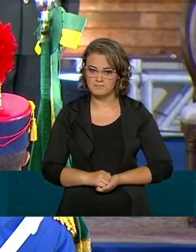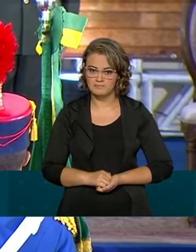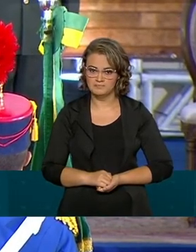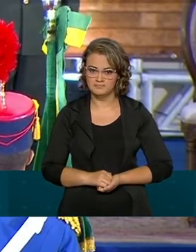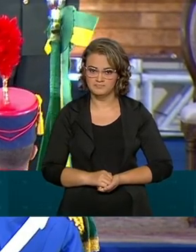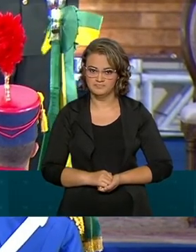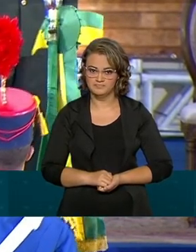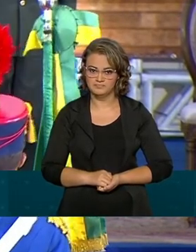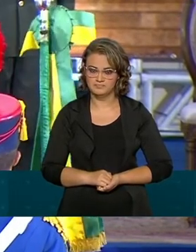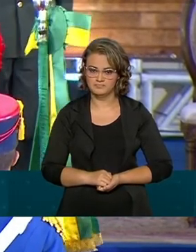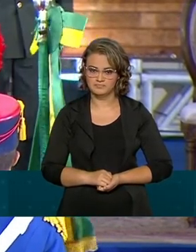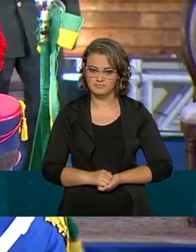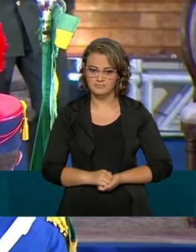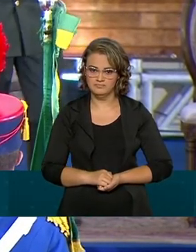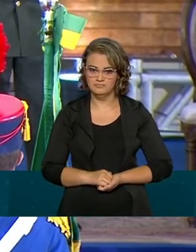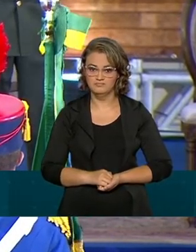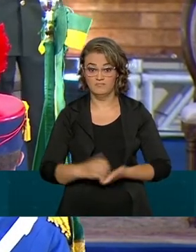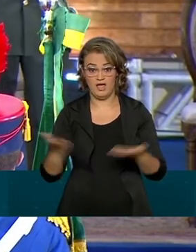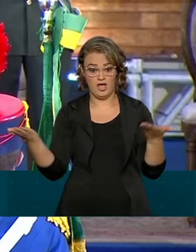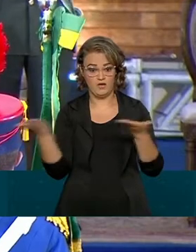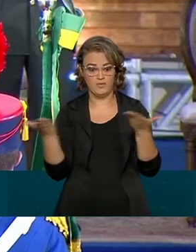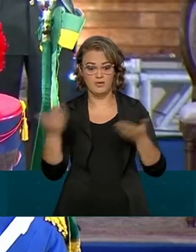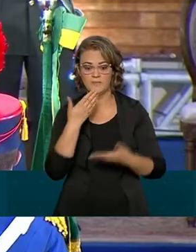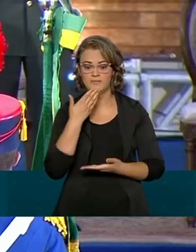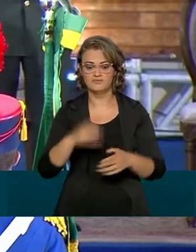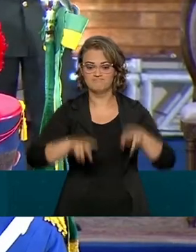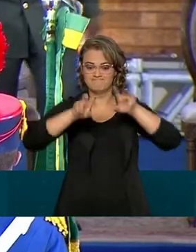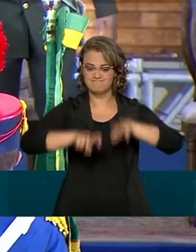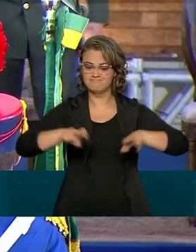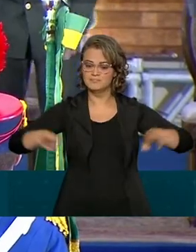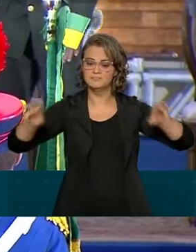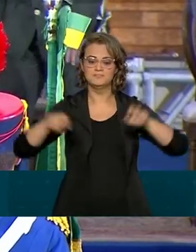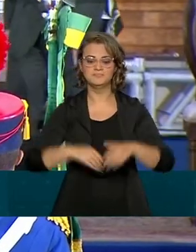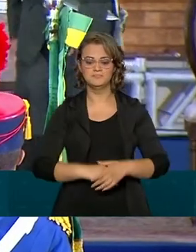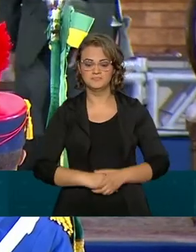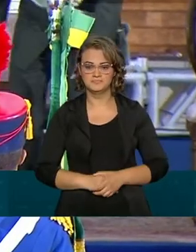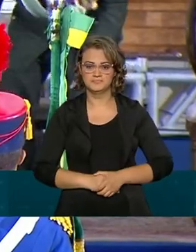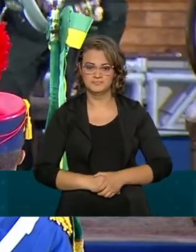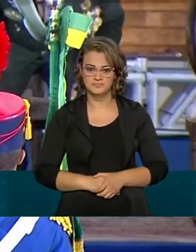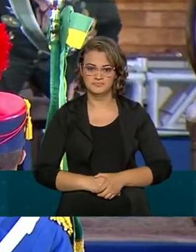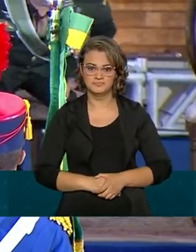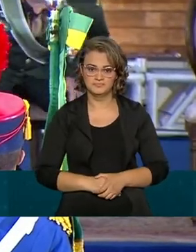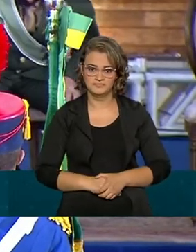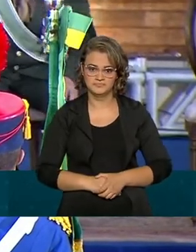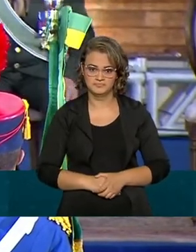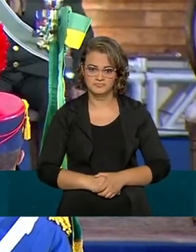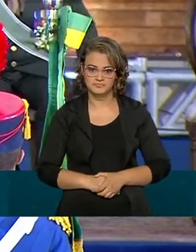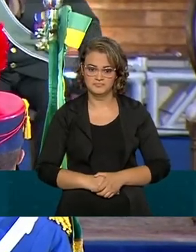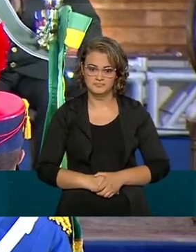aí e convidamos todos ao ocupar em seus assentos